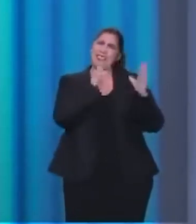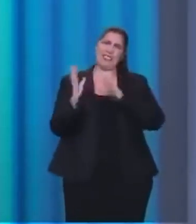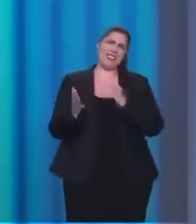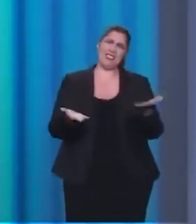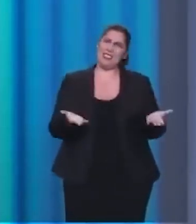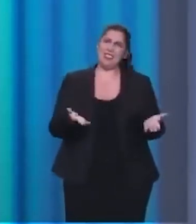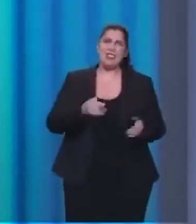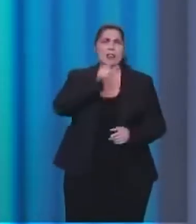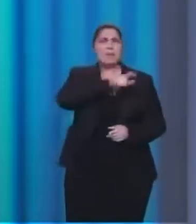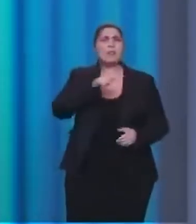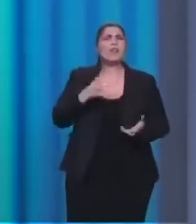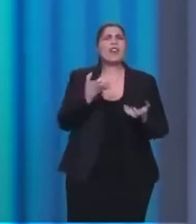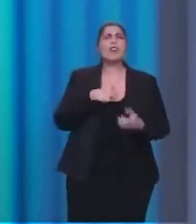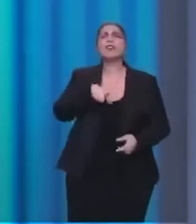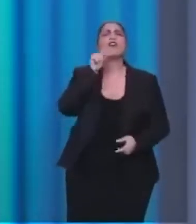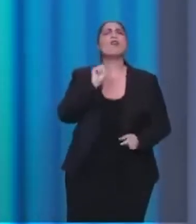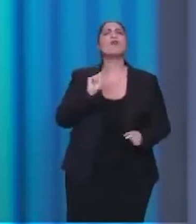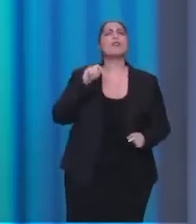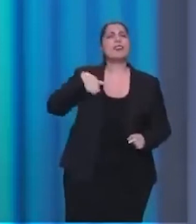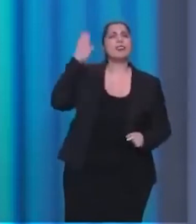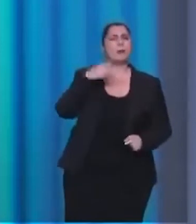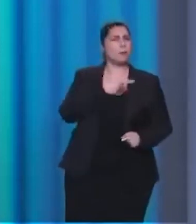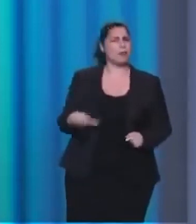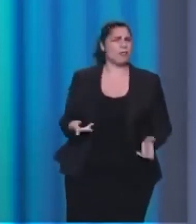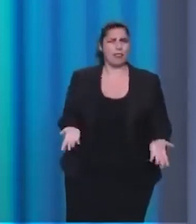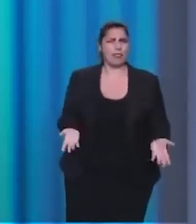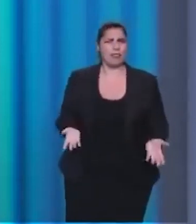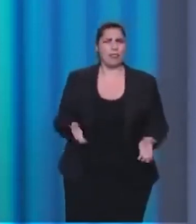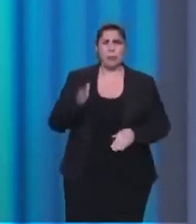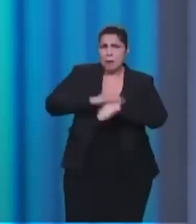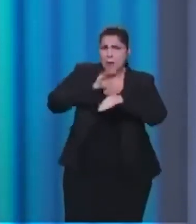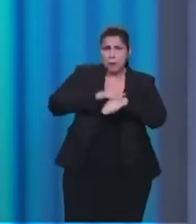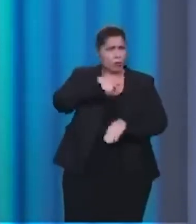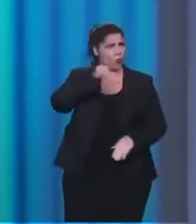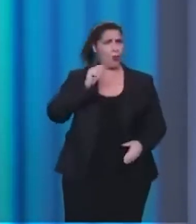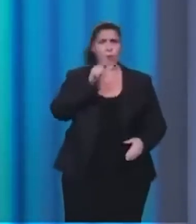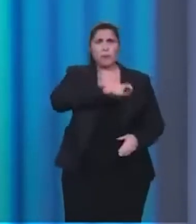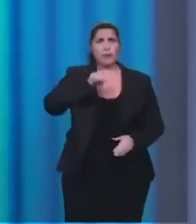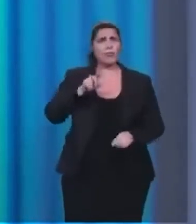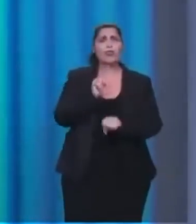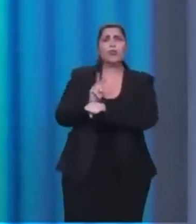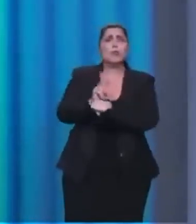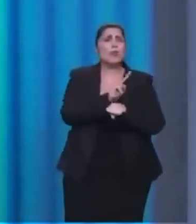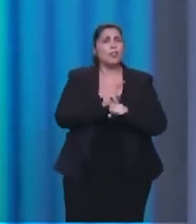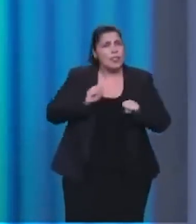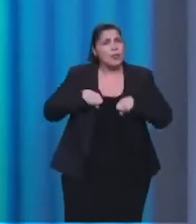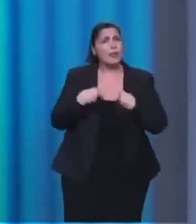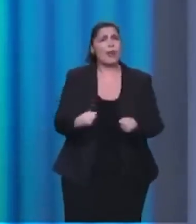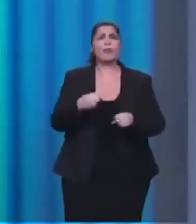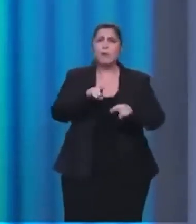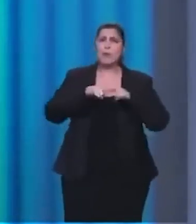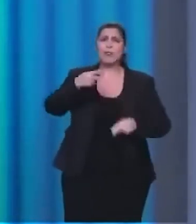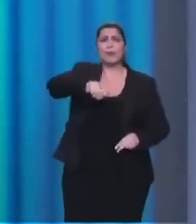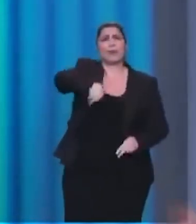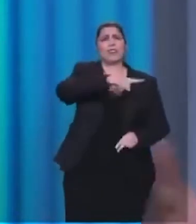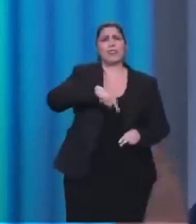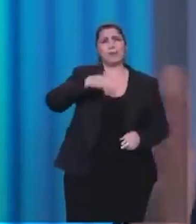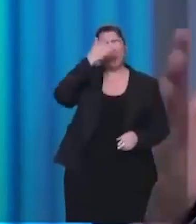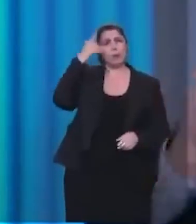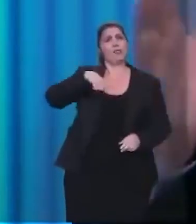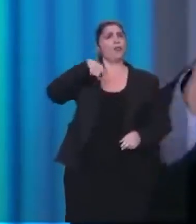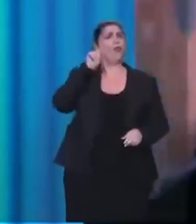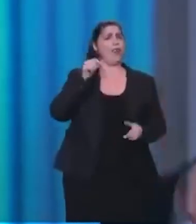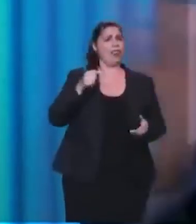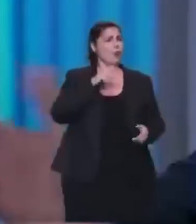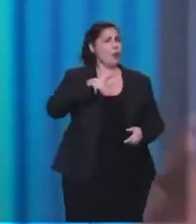quer escolher um presidente. O povo quer escolher alguém que cuide dele. Alguém que não minta para ele. É isso que o povo quer escolher. E não